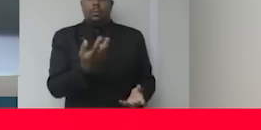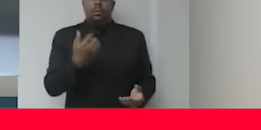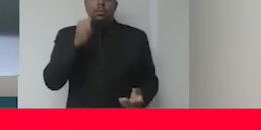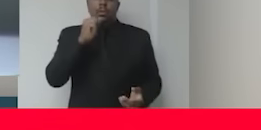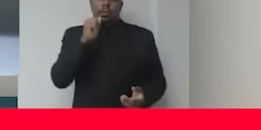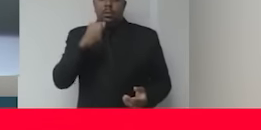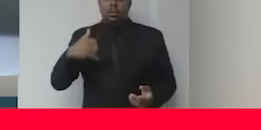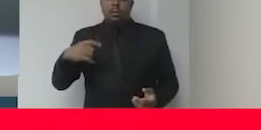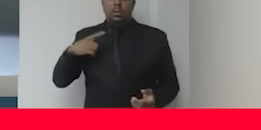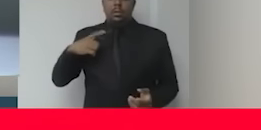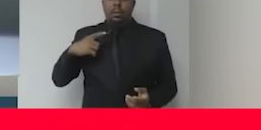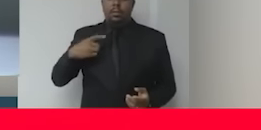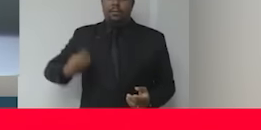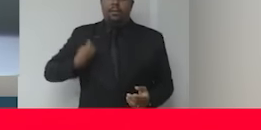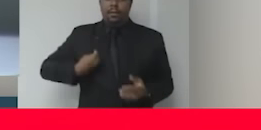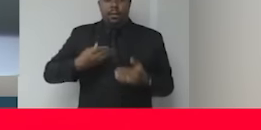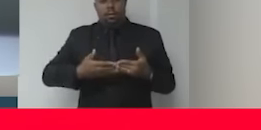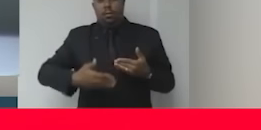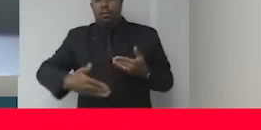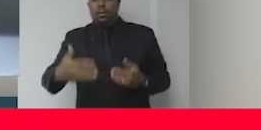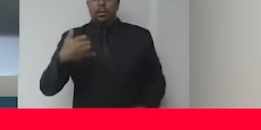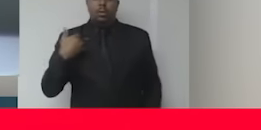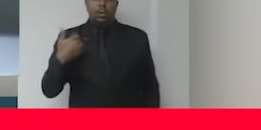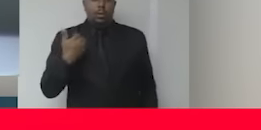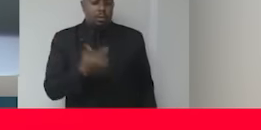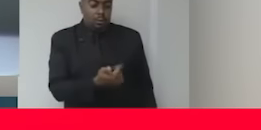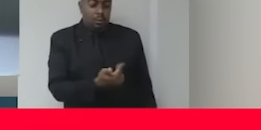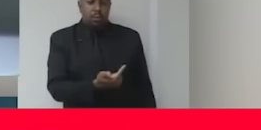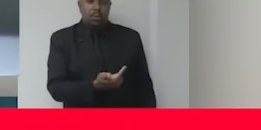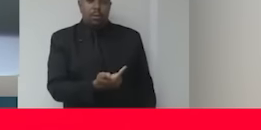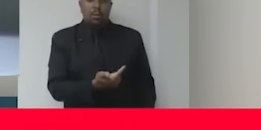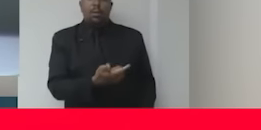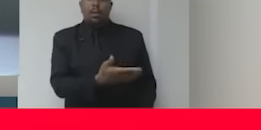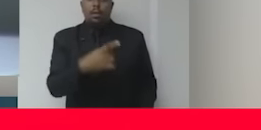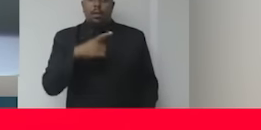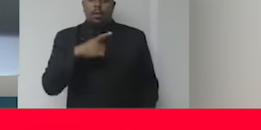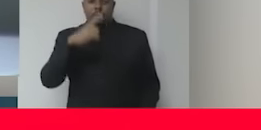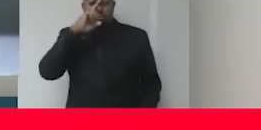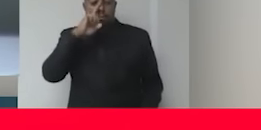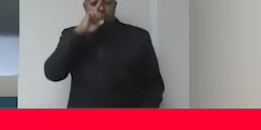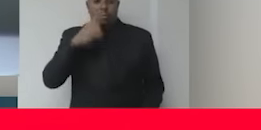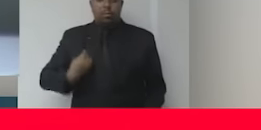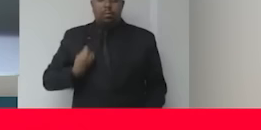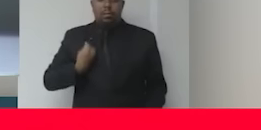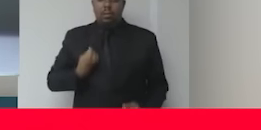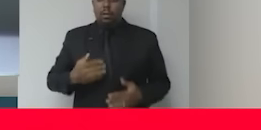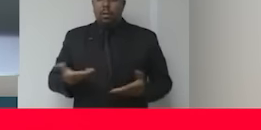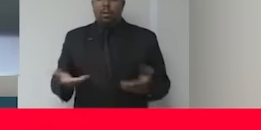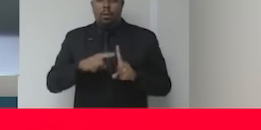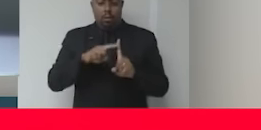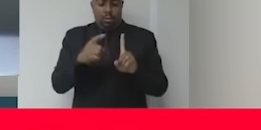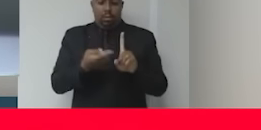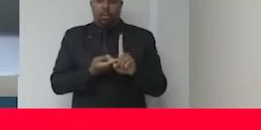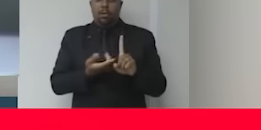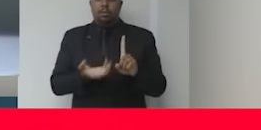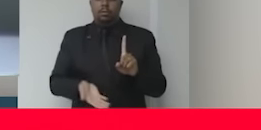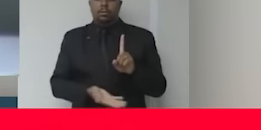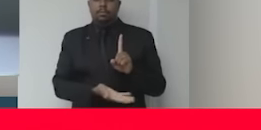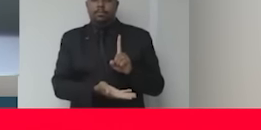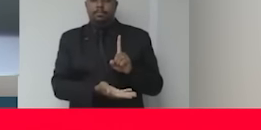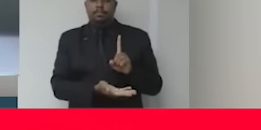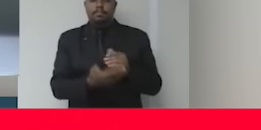aos 12 anos de idade corre sério risco de vida ao levar essa gravidez adiante e levando